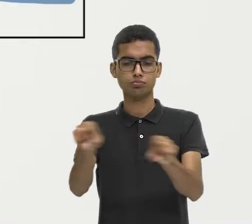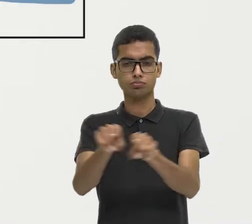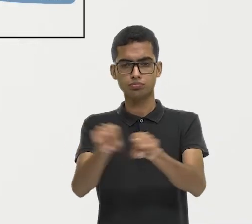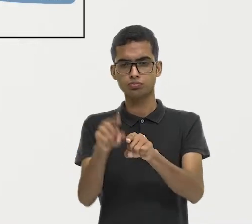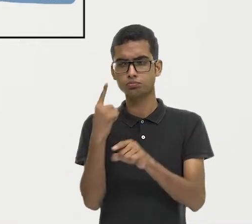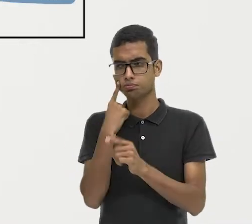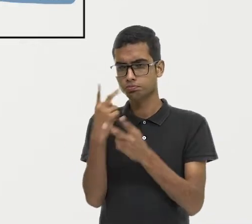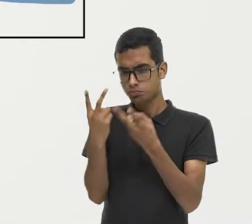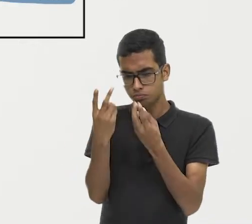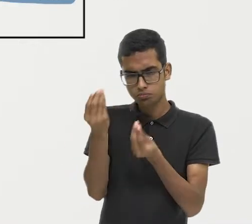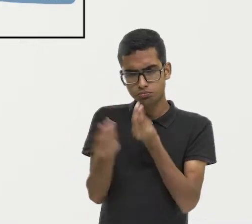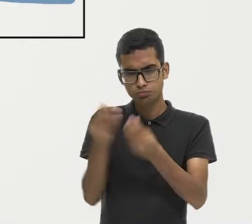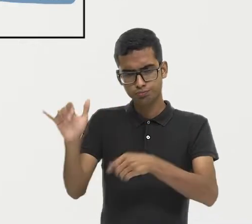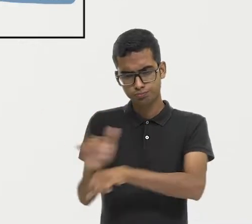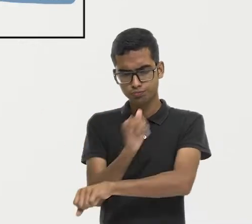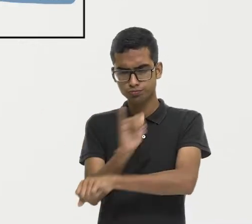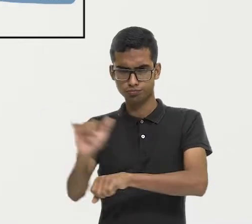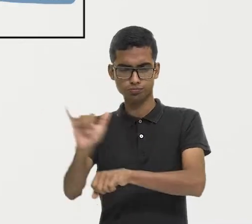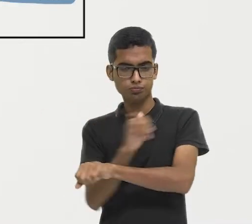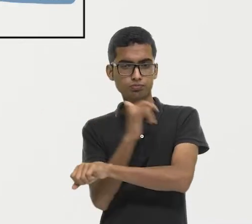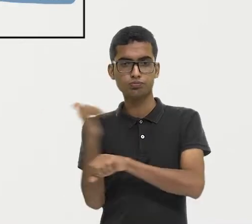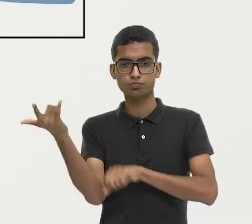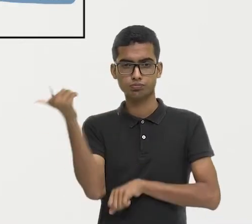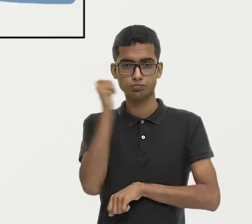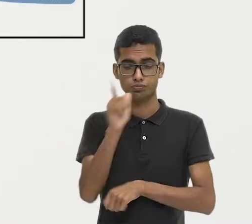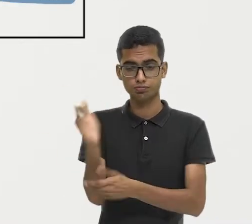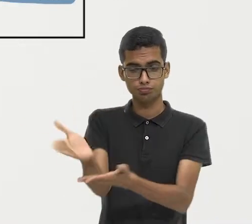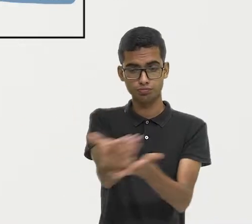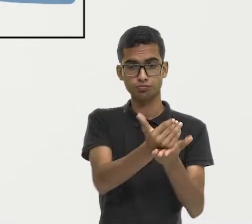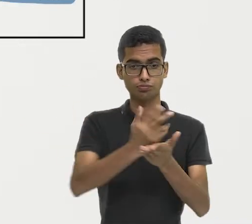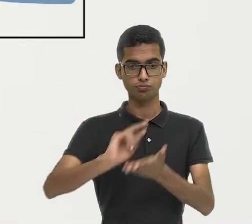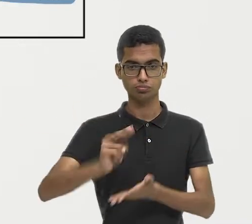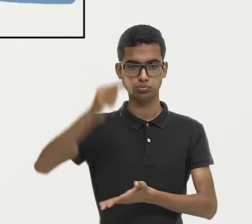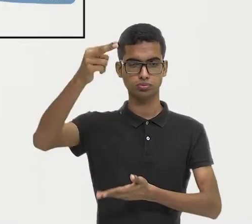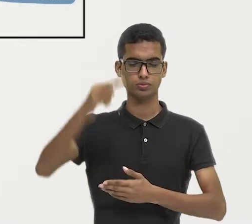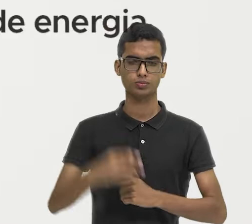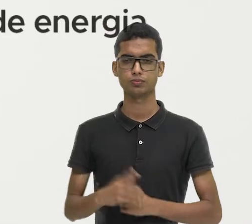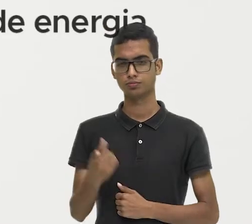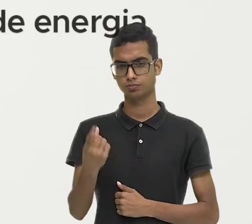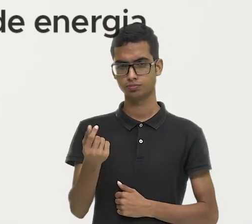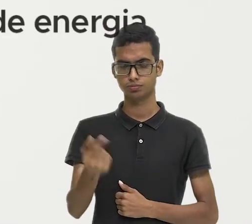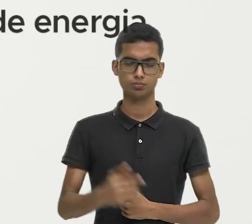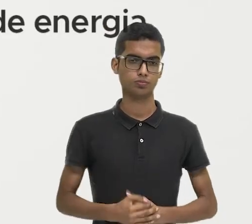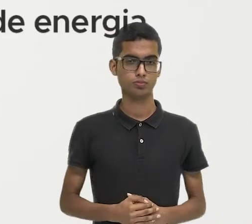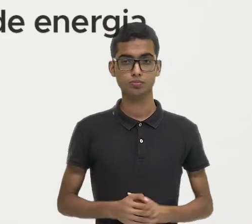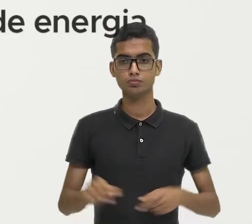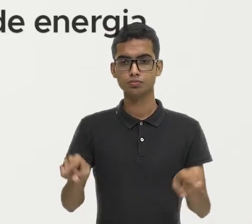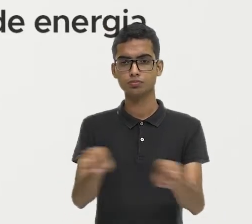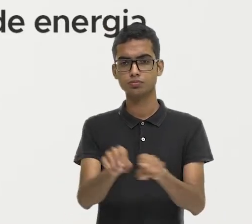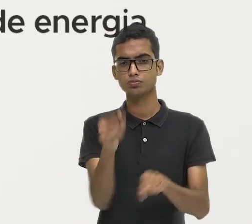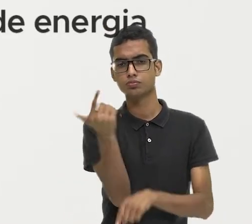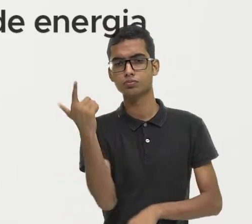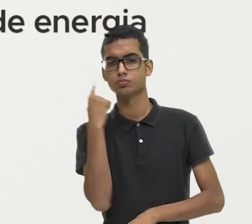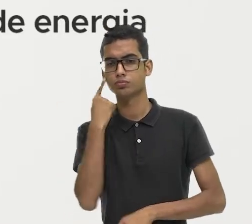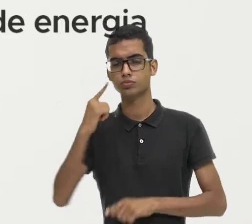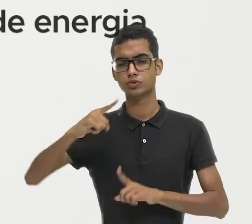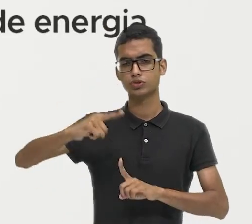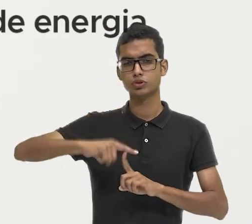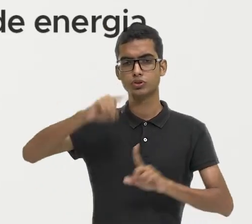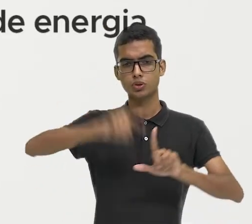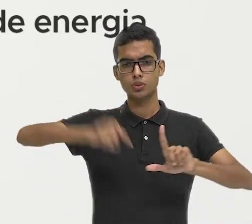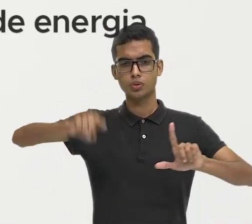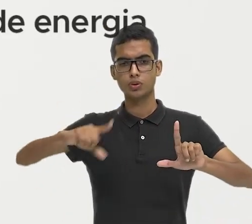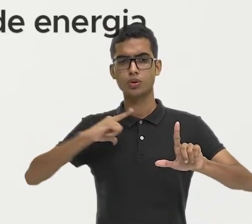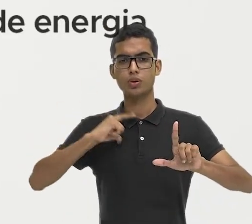até mesmo verificar uma melhor forma de conseguir lucrar mais, tá bom? Um outro tipo de gráficos